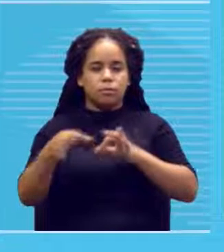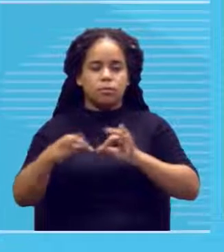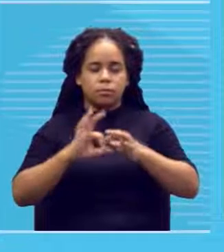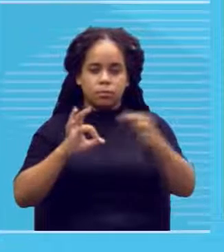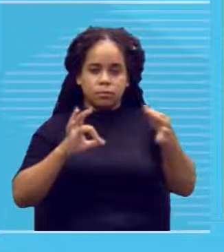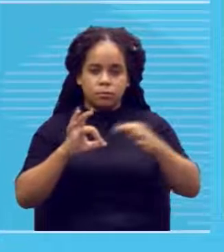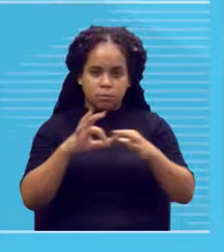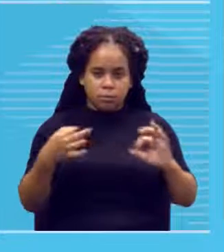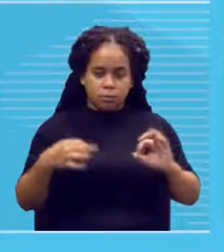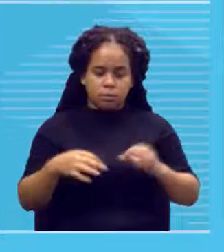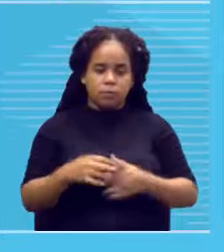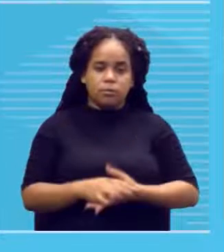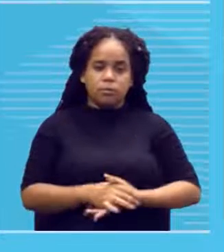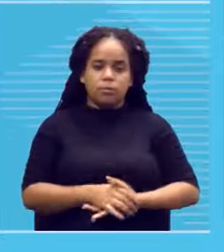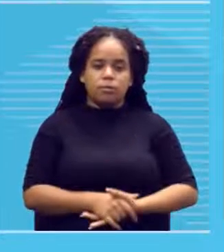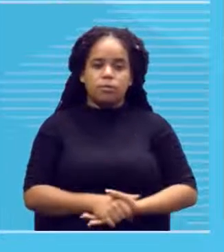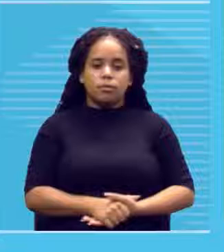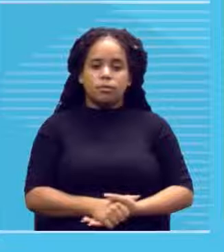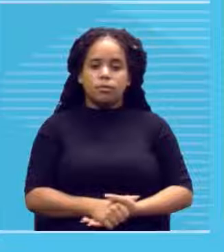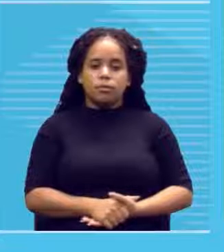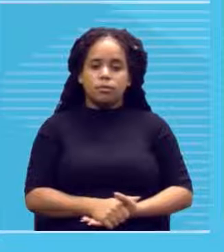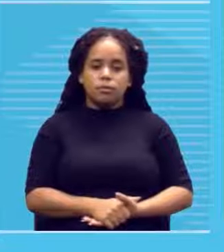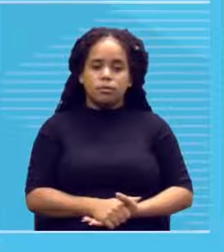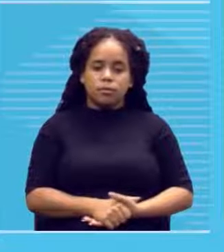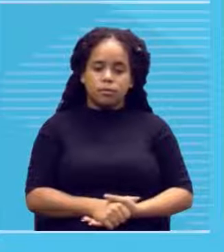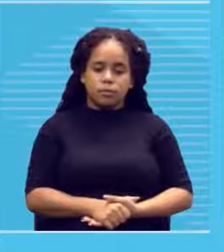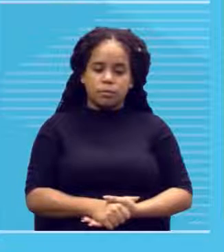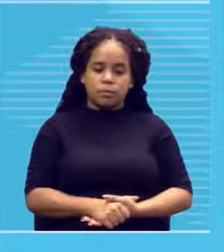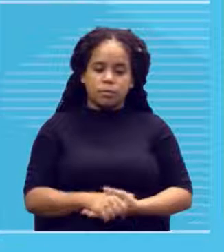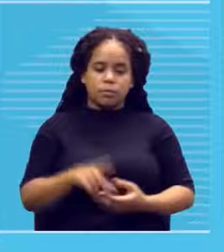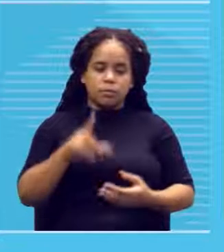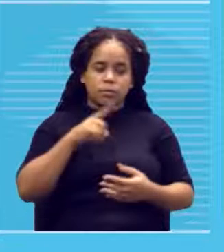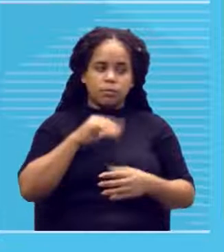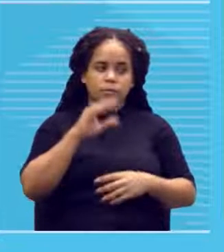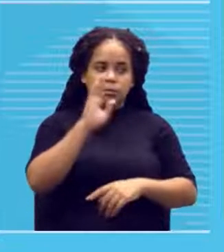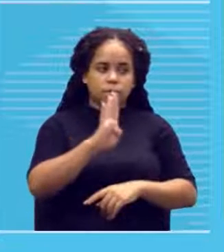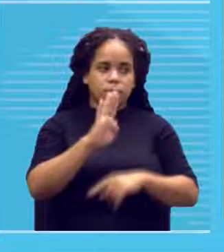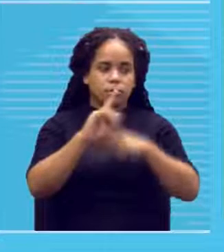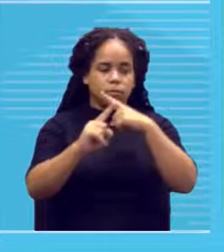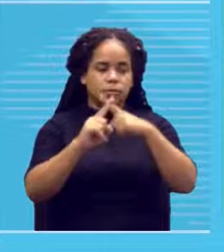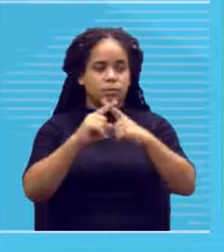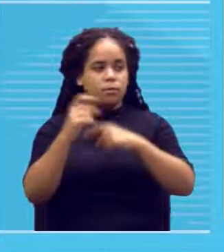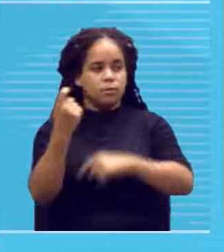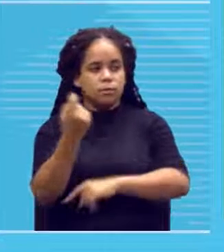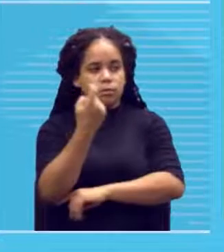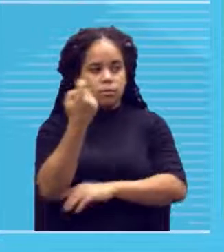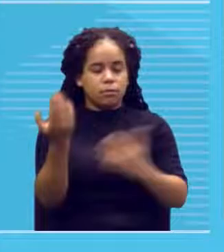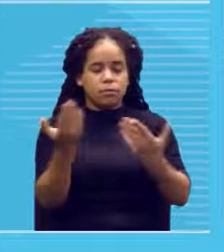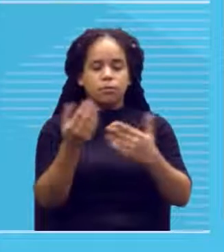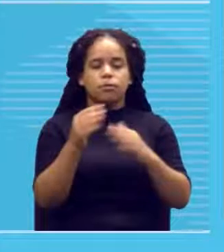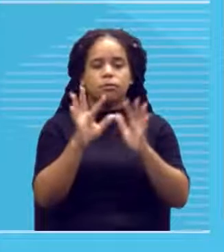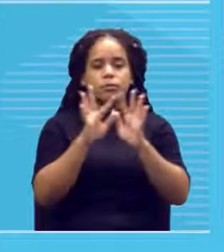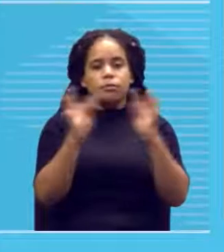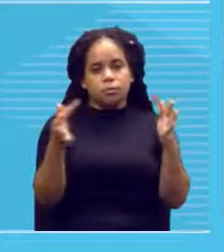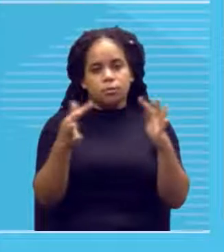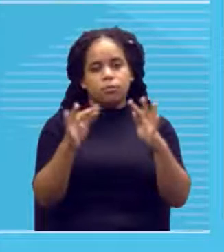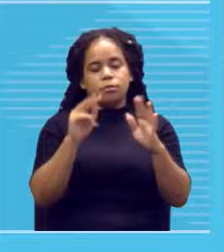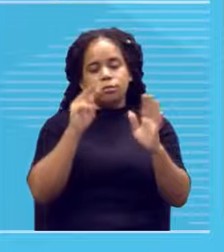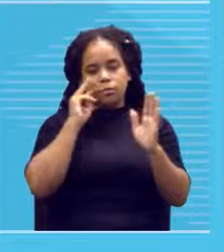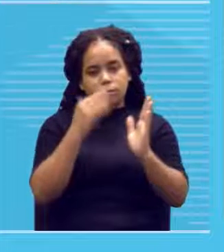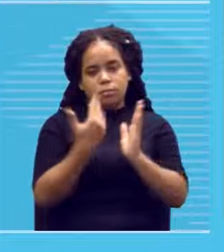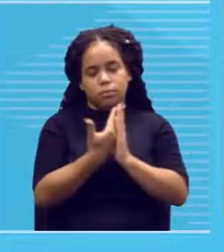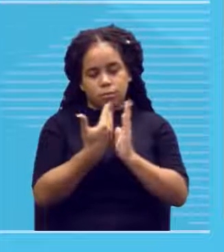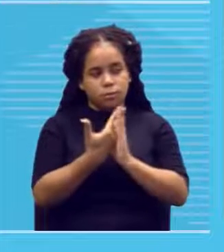Gabriel André base vezes altura só que aqui a gente vai ver de uma maneira bem mais superficial tá